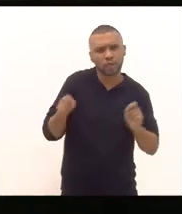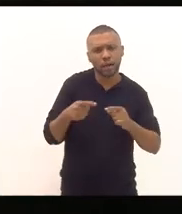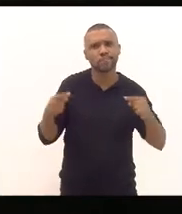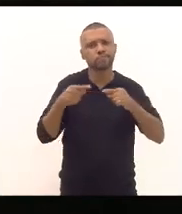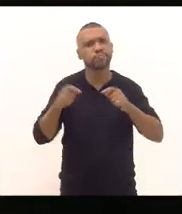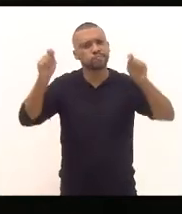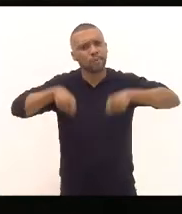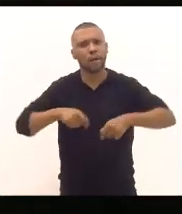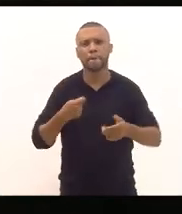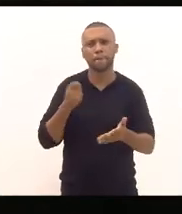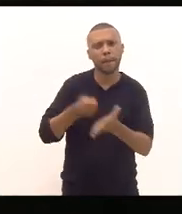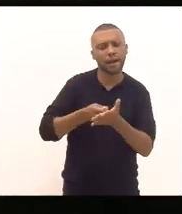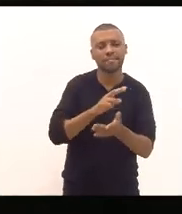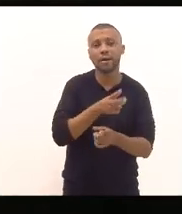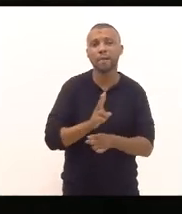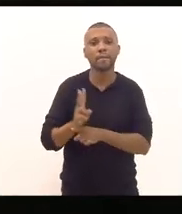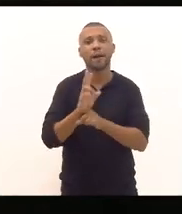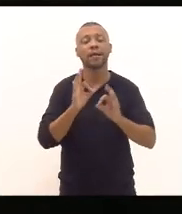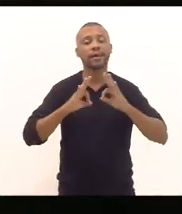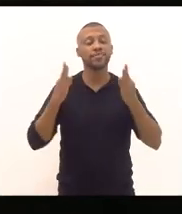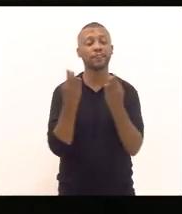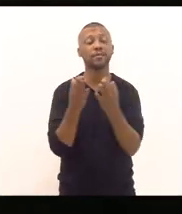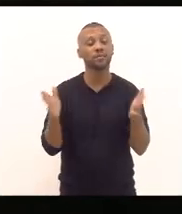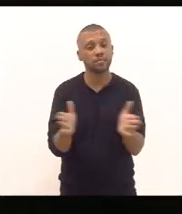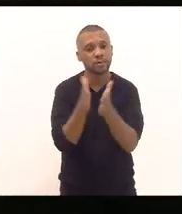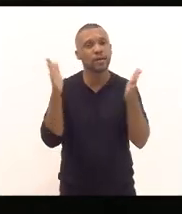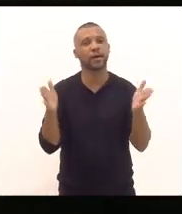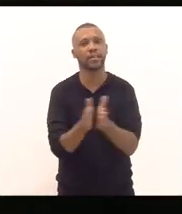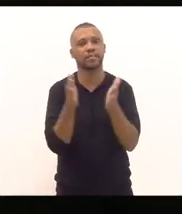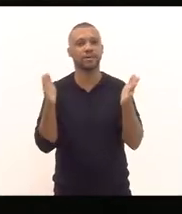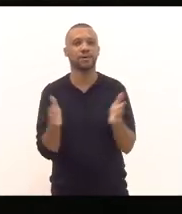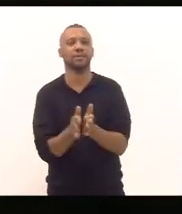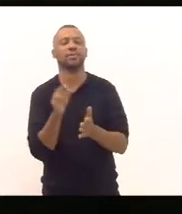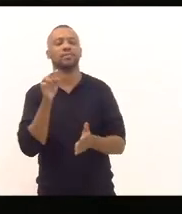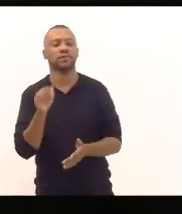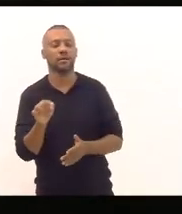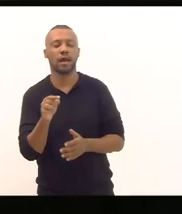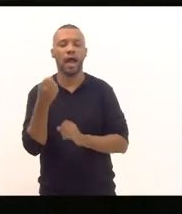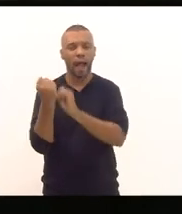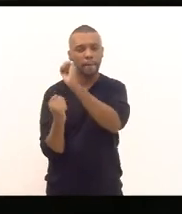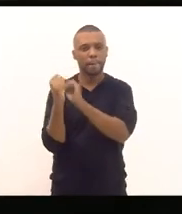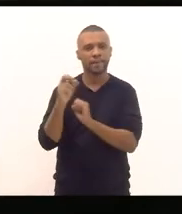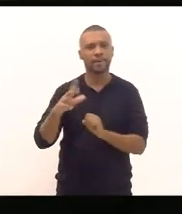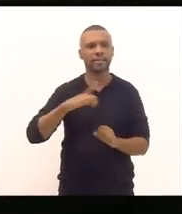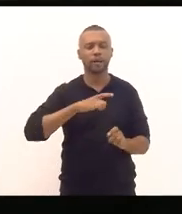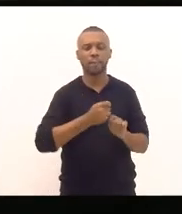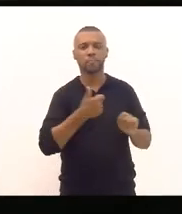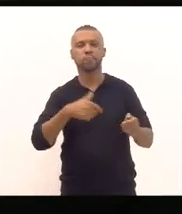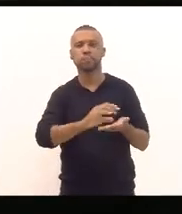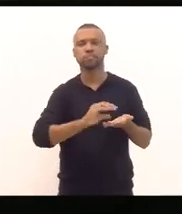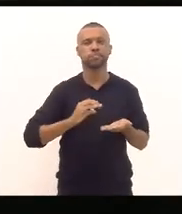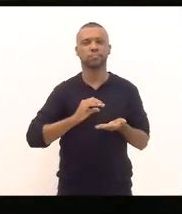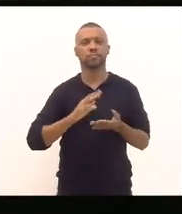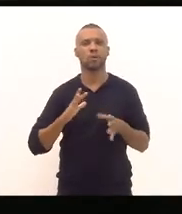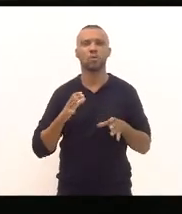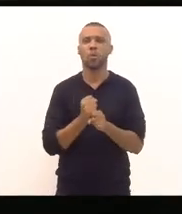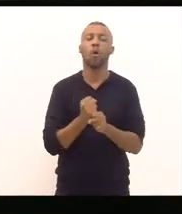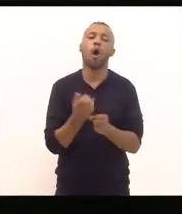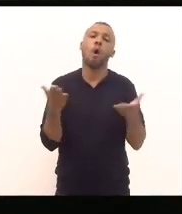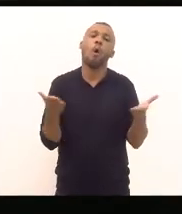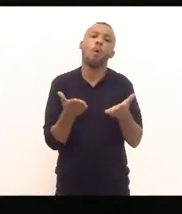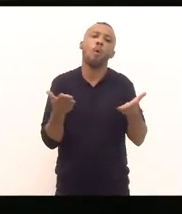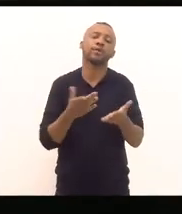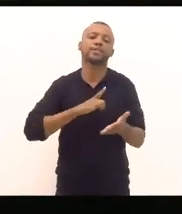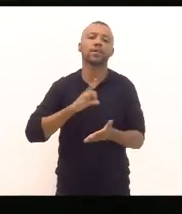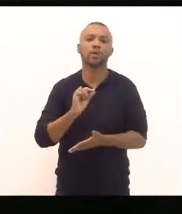famílias carentes que precisam muito de ter água na torneira por outro lado A empresa ela vai ter uma receita Extra coisa que hoje